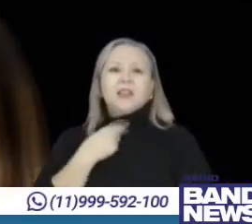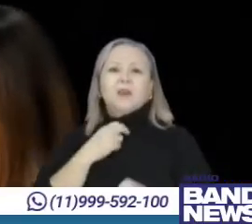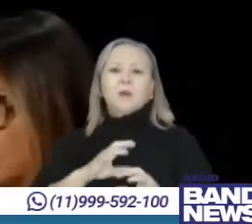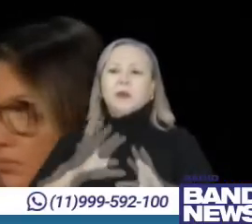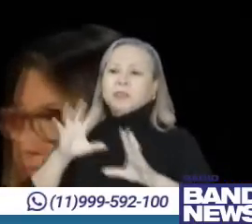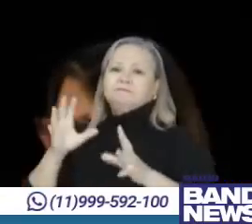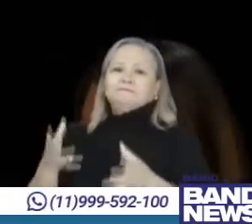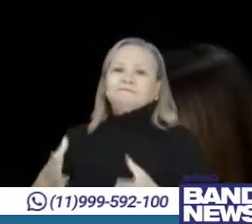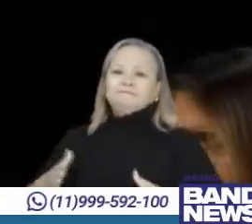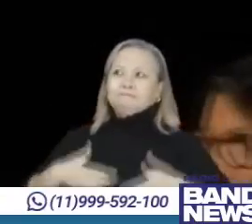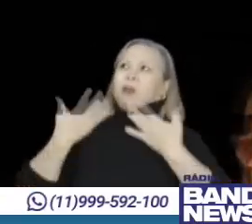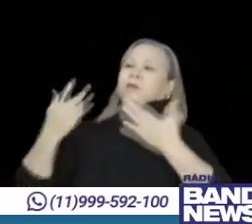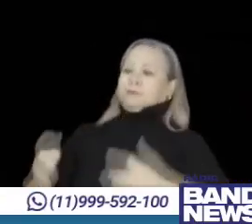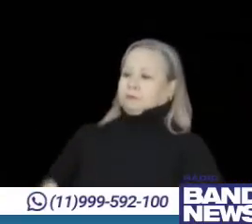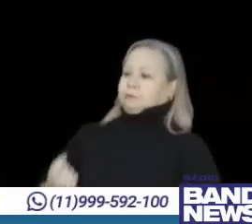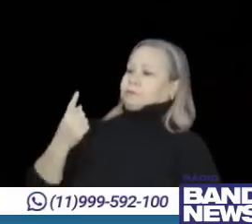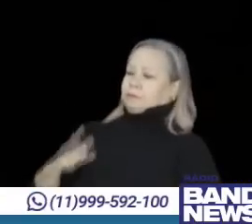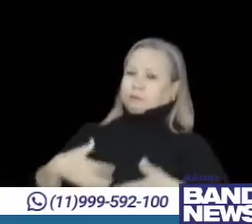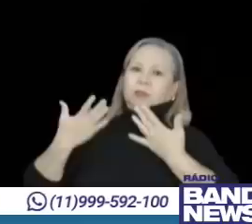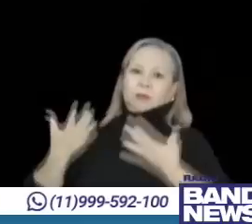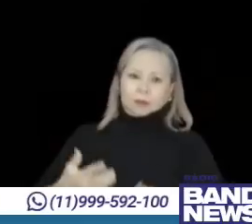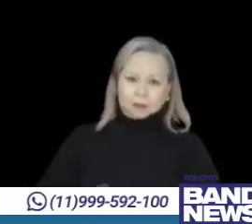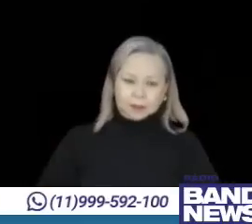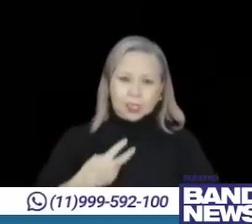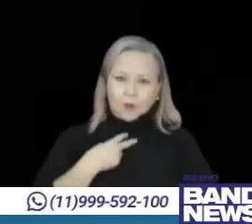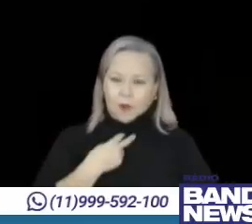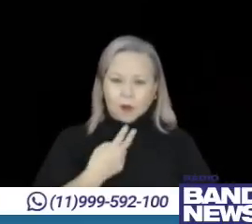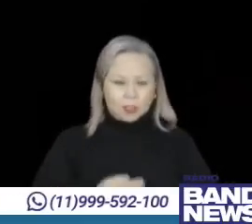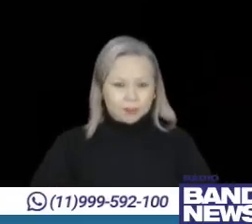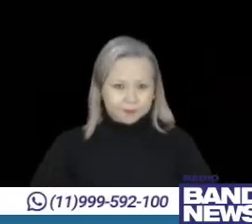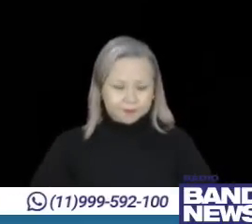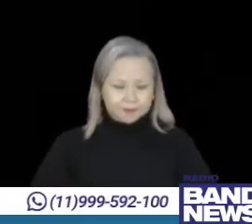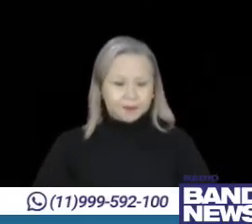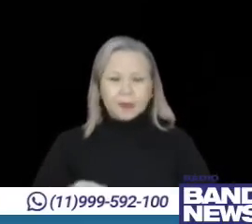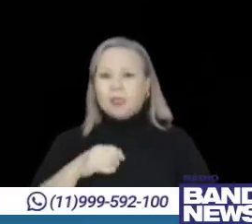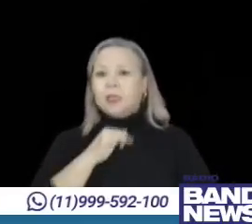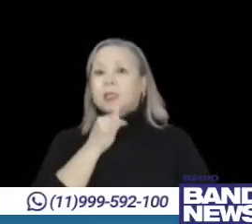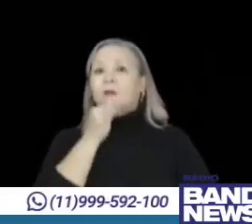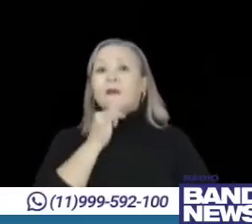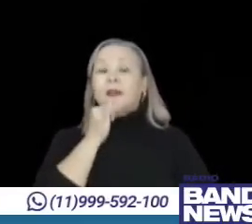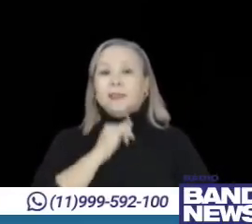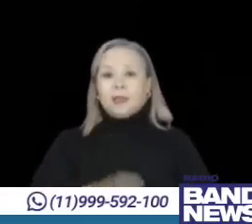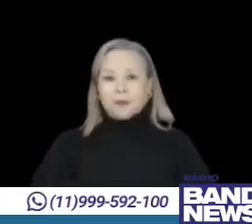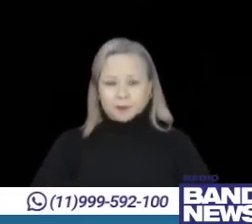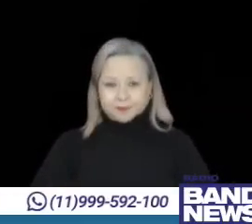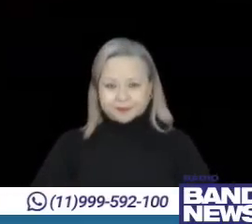de surpresa. Eu vou dar dois exemplos do que é falta de previsibilidade.